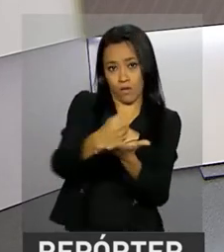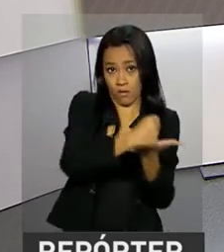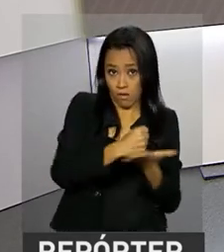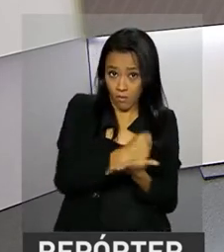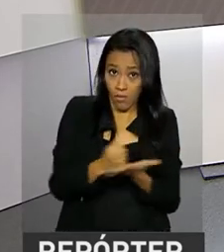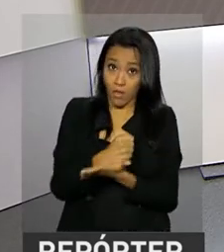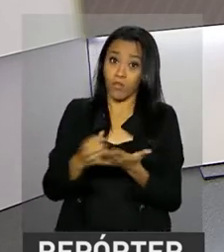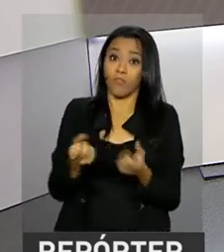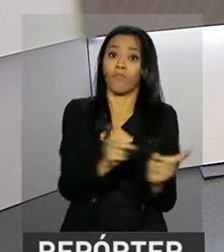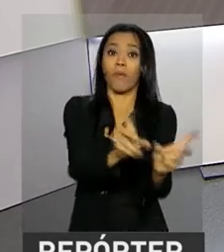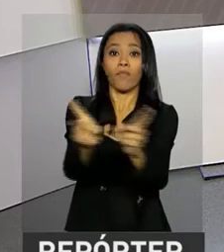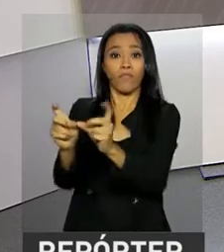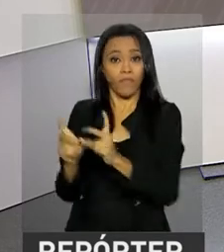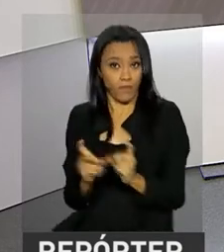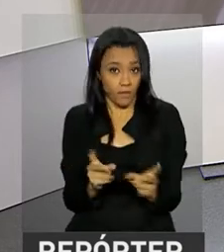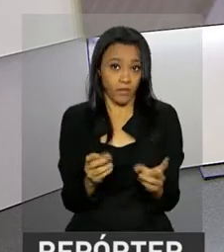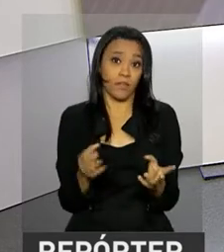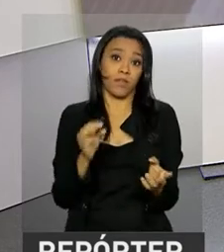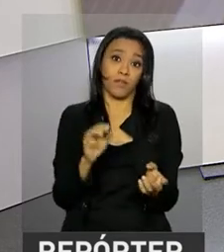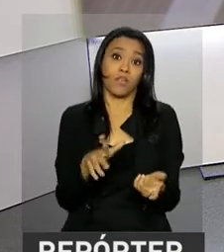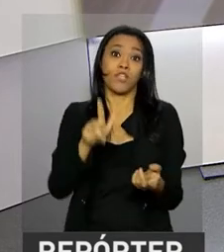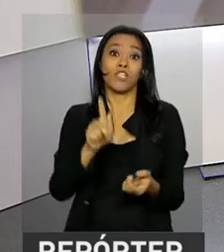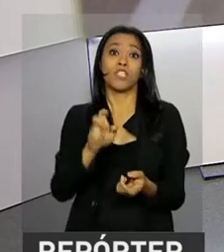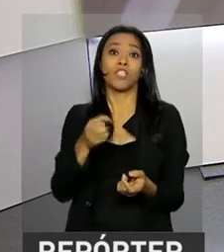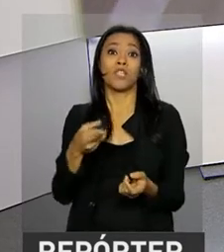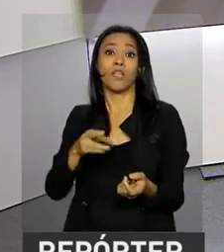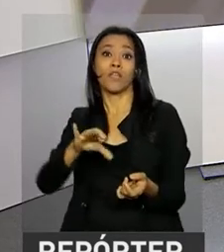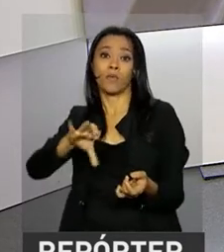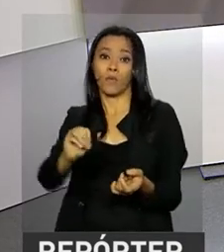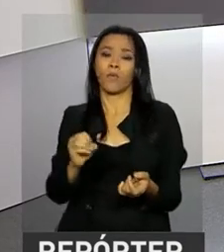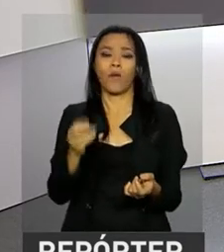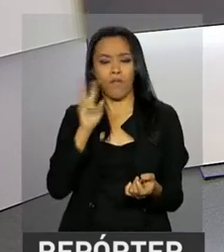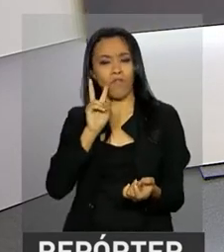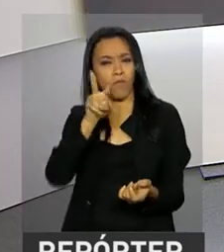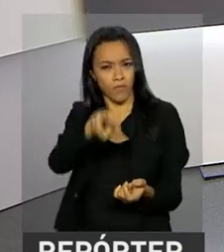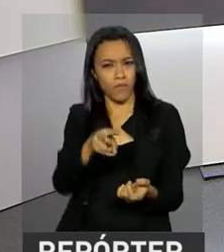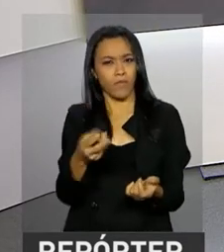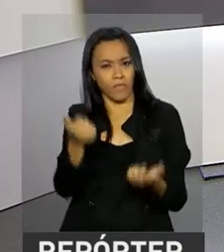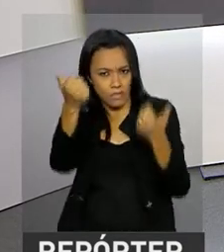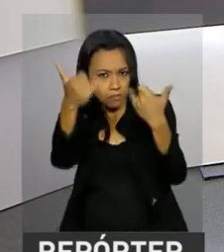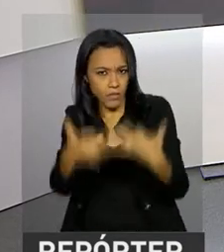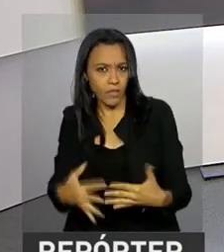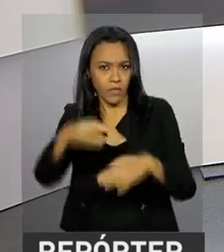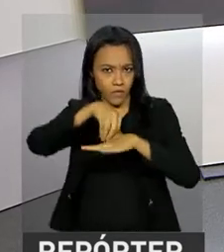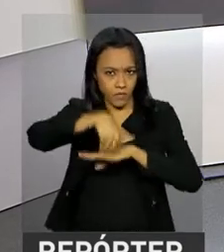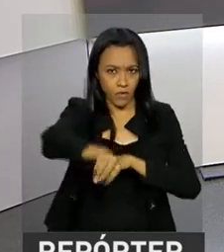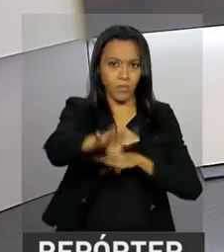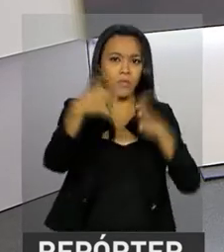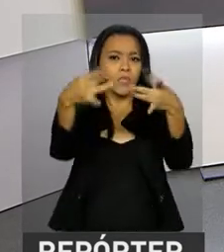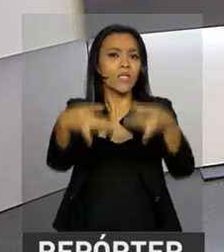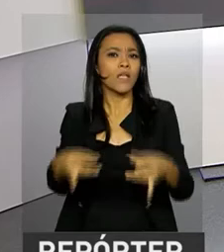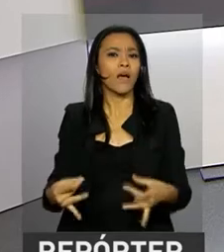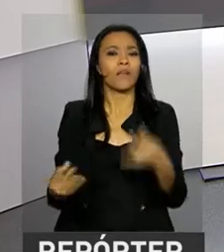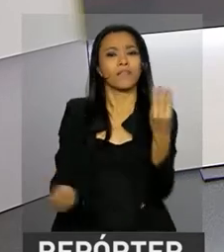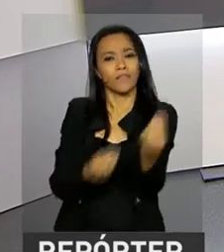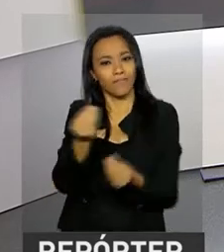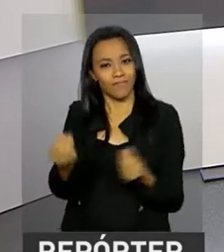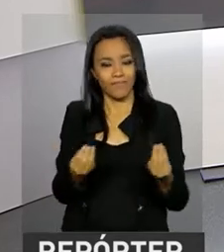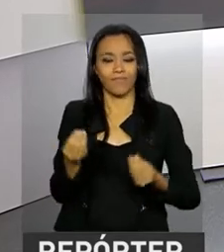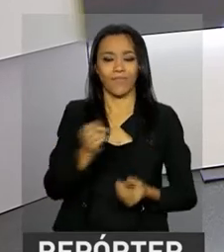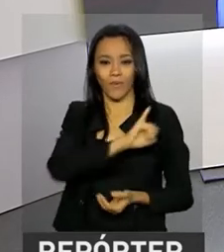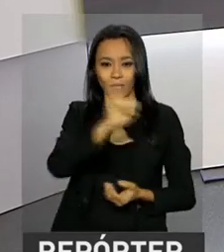no mercado o repórter joão pedro neto acompanhou esse evento la paz no alto e traz agora pra gente os detalhes ao vivo e joão